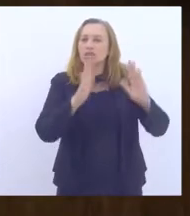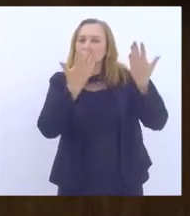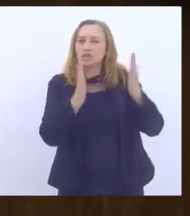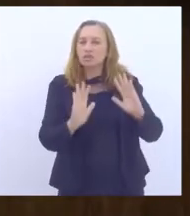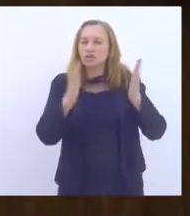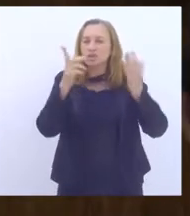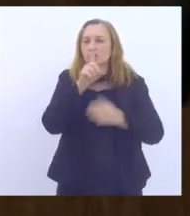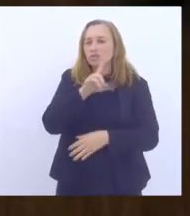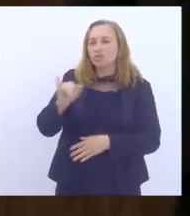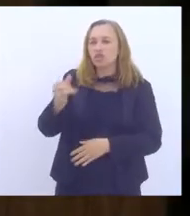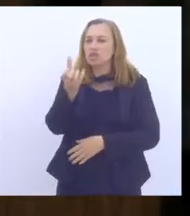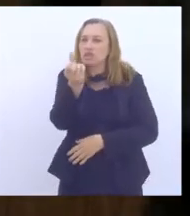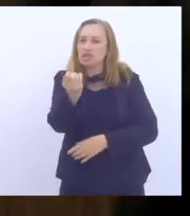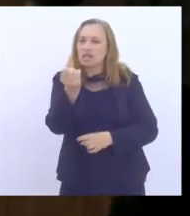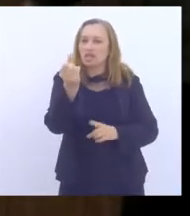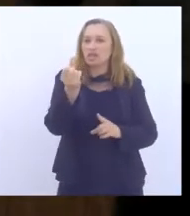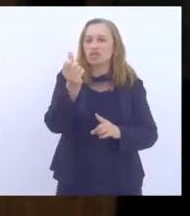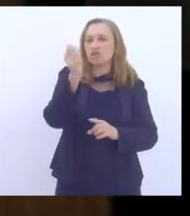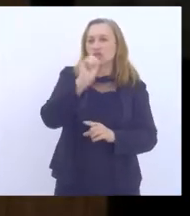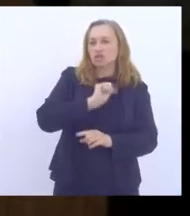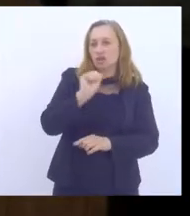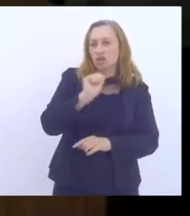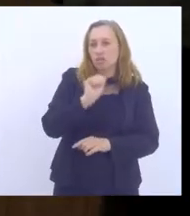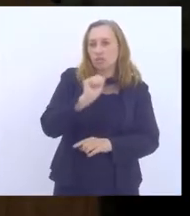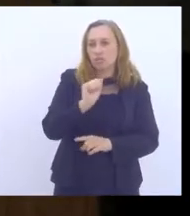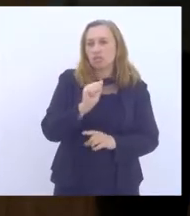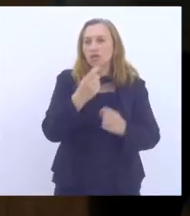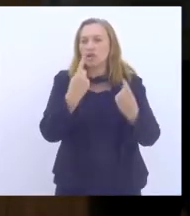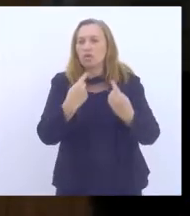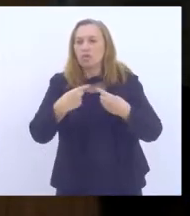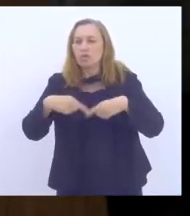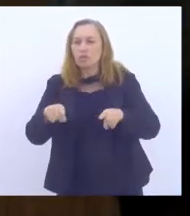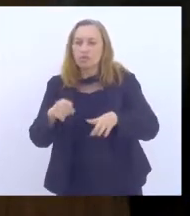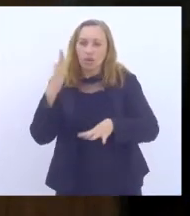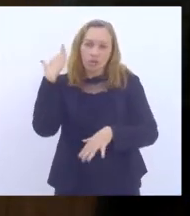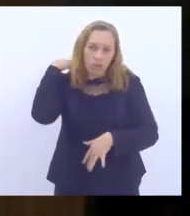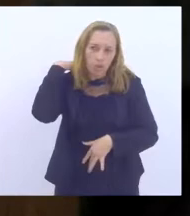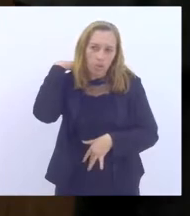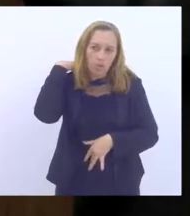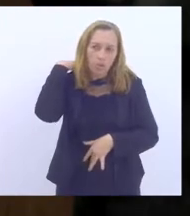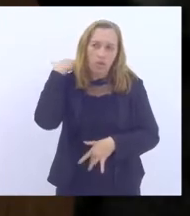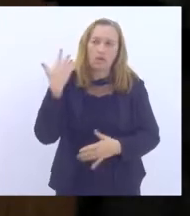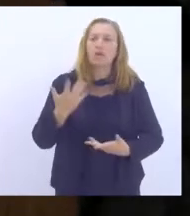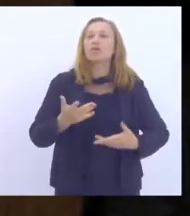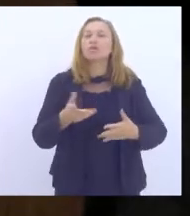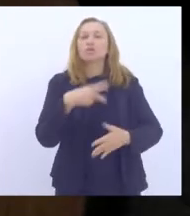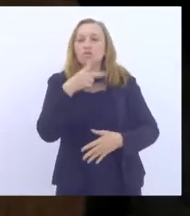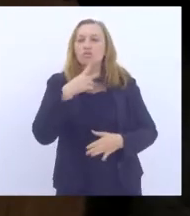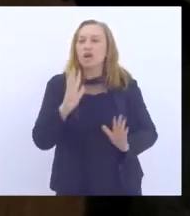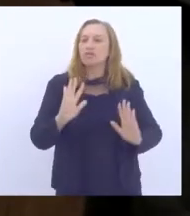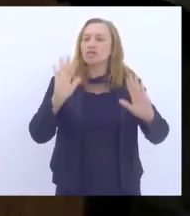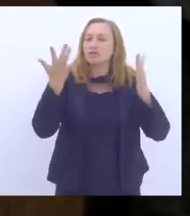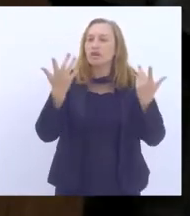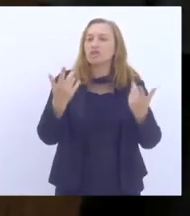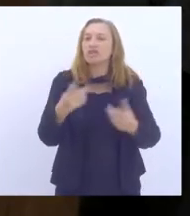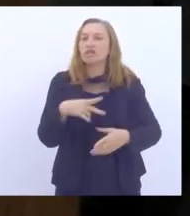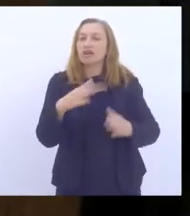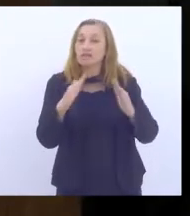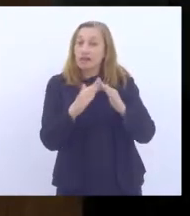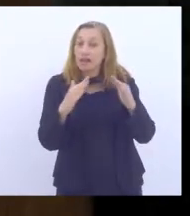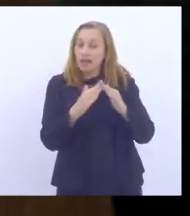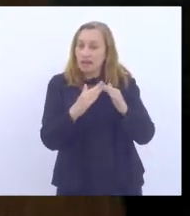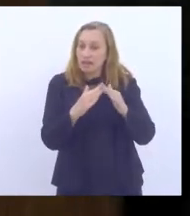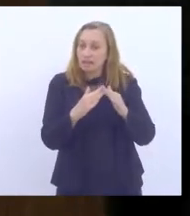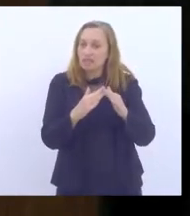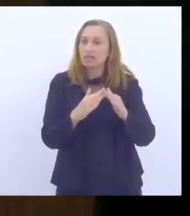do dia seis de agosto que é o dia Estadual de enfrentamento à tuberculose quando eu falo de comemorações é porque essa casa